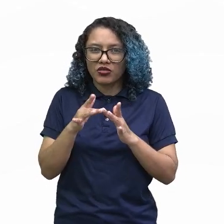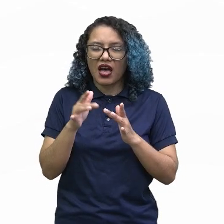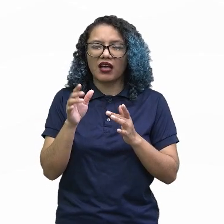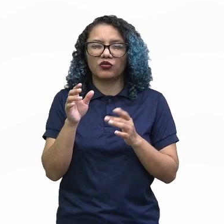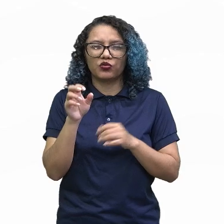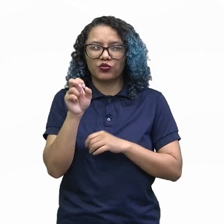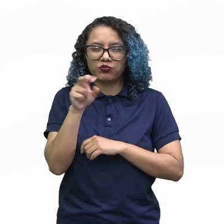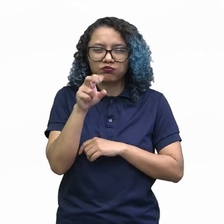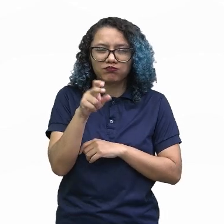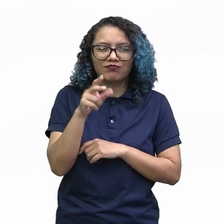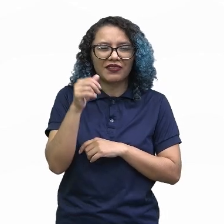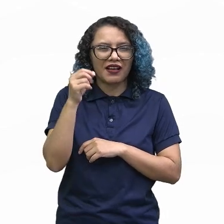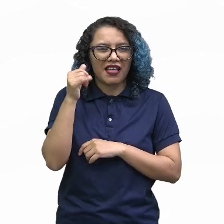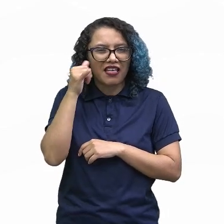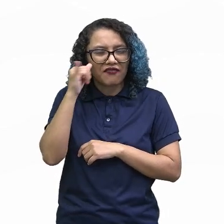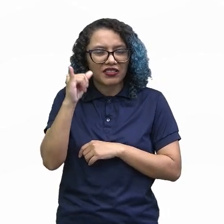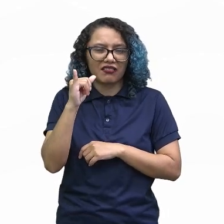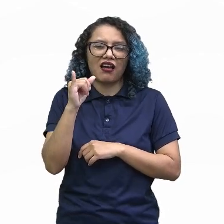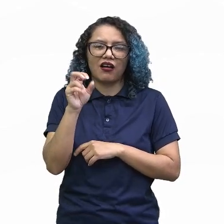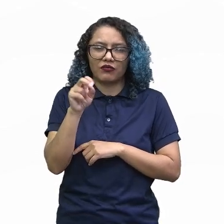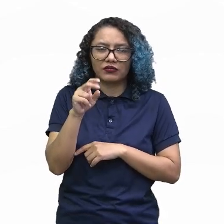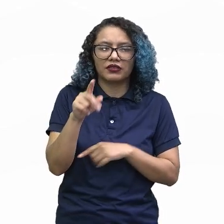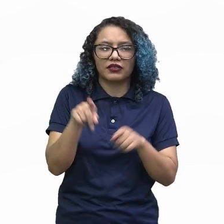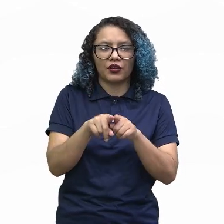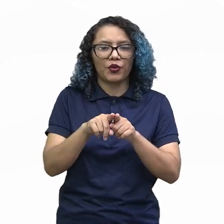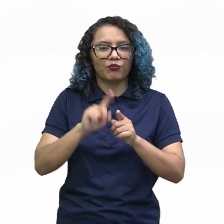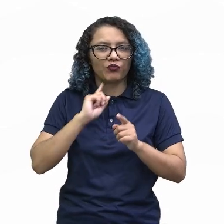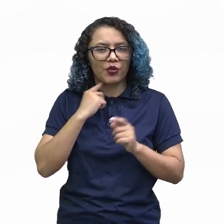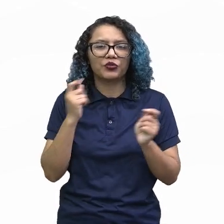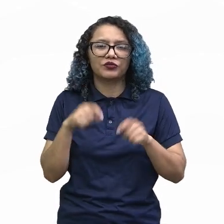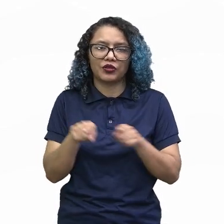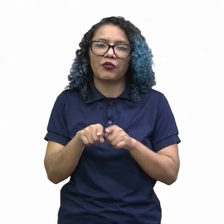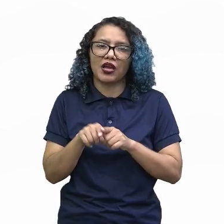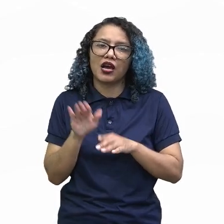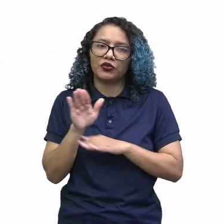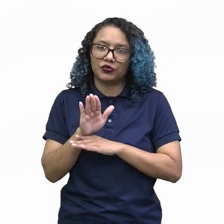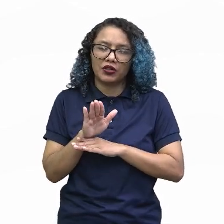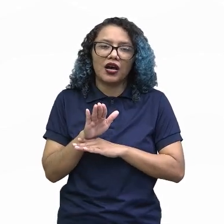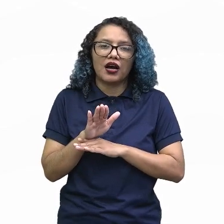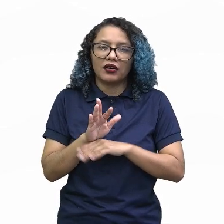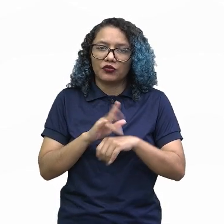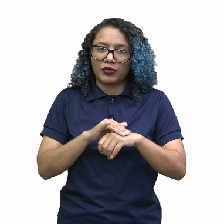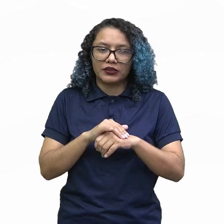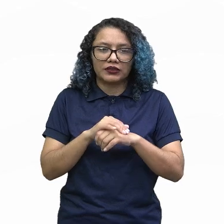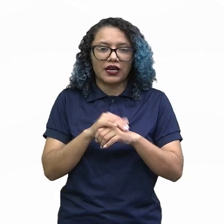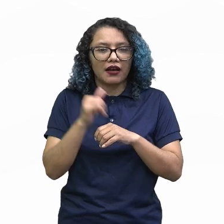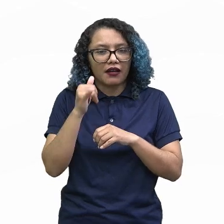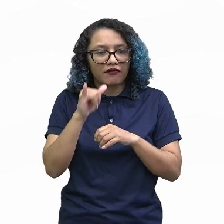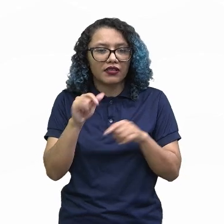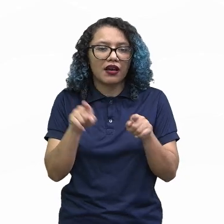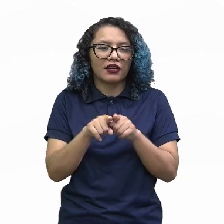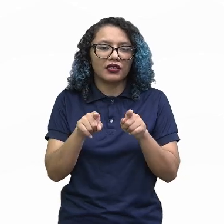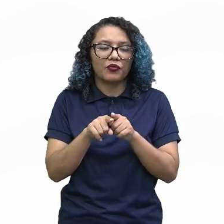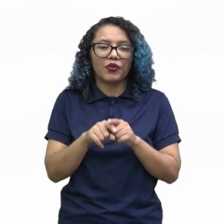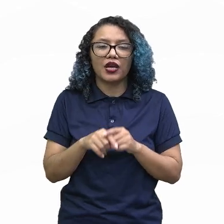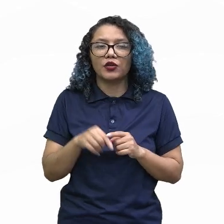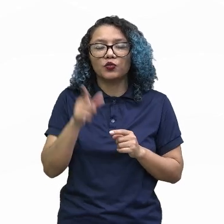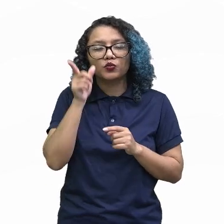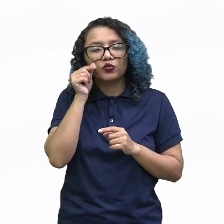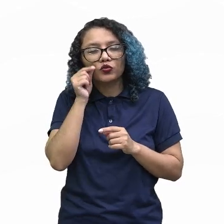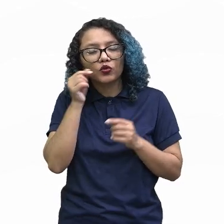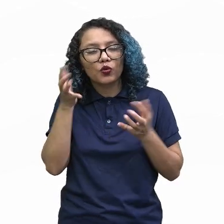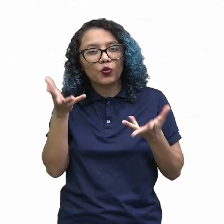exposição a pesticidas e poluentes, pode ajudar nesse processo. E o sono de qualidade, né? O sono de qualidade, ele